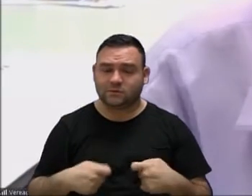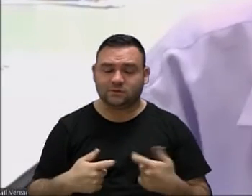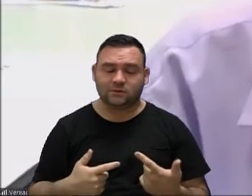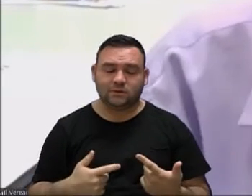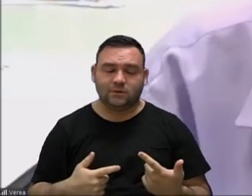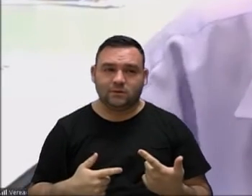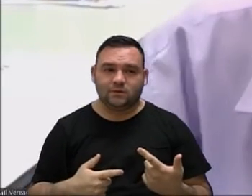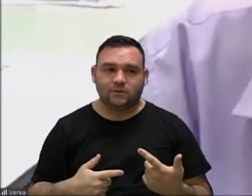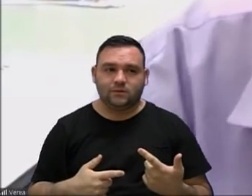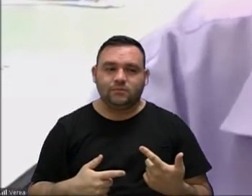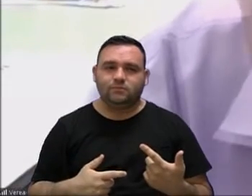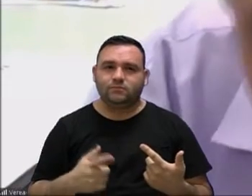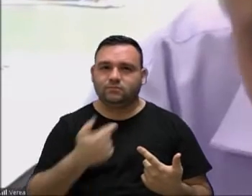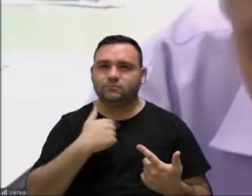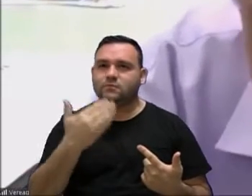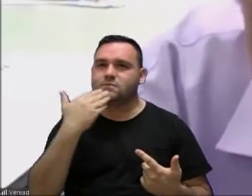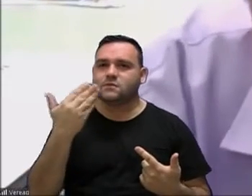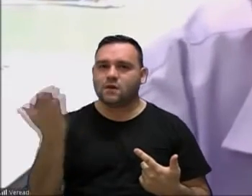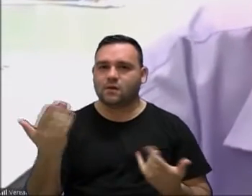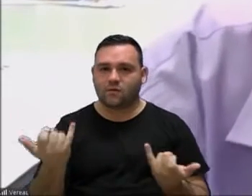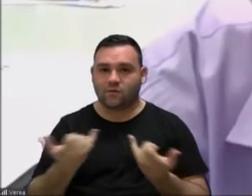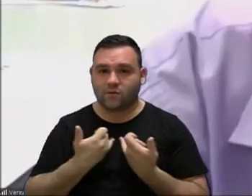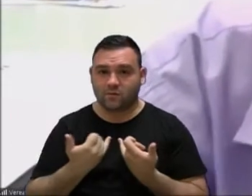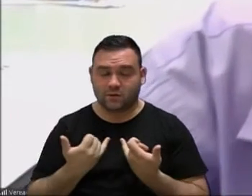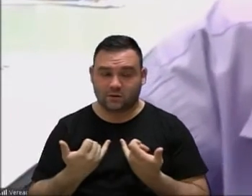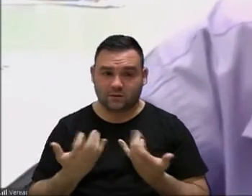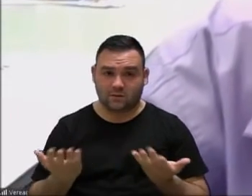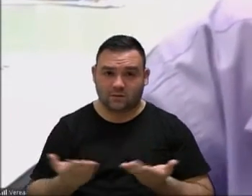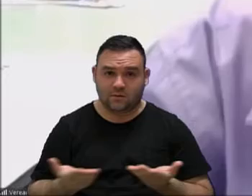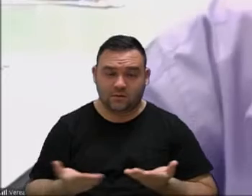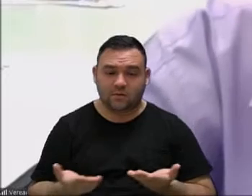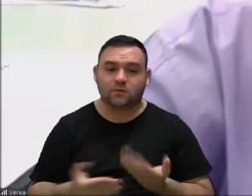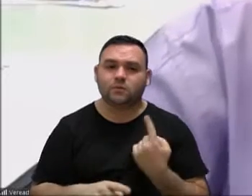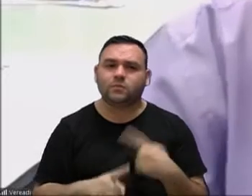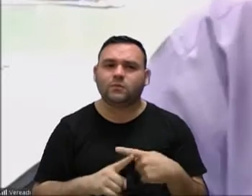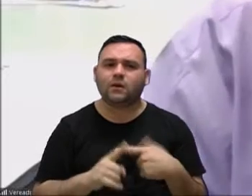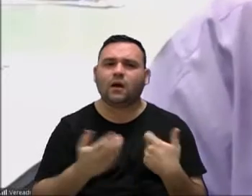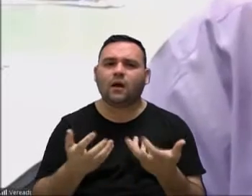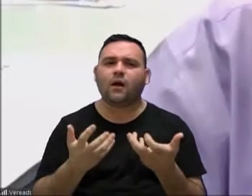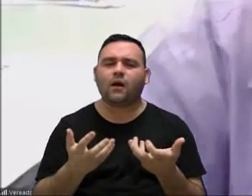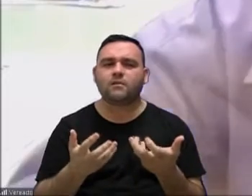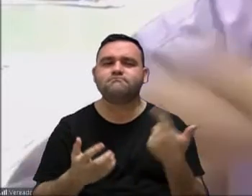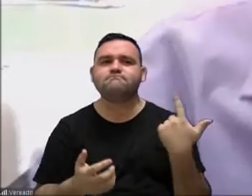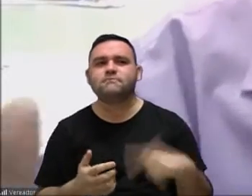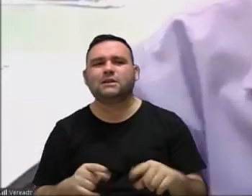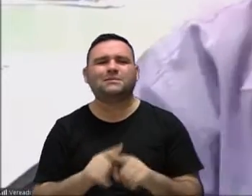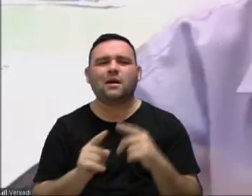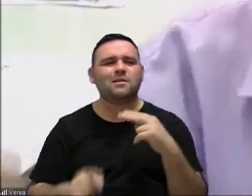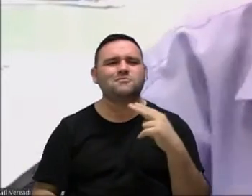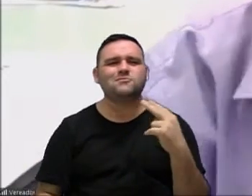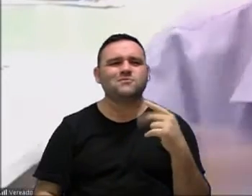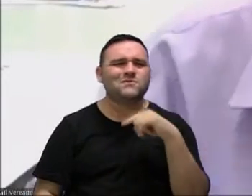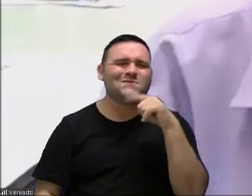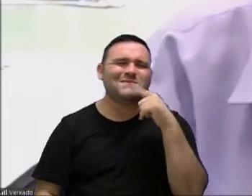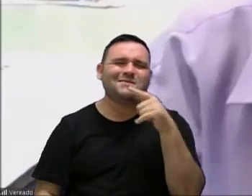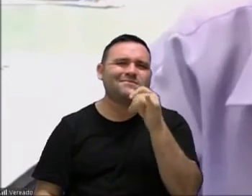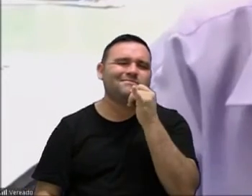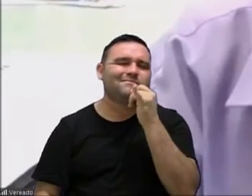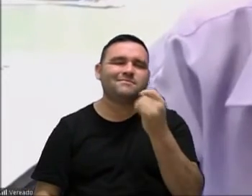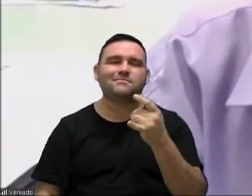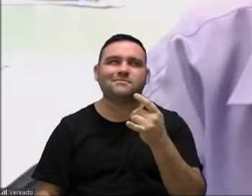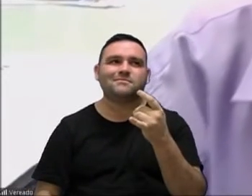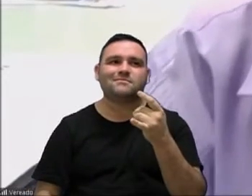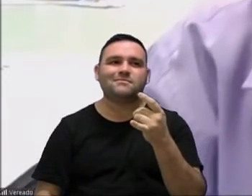Piscini. Estou solicitando, pedindo essa informação. Eu quero... Eu quero... Não adianta fazer aquelas...